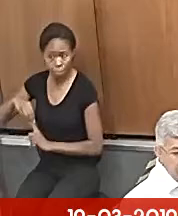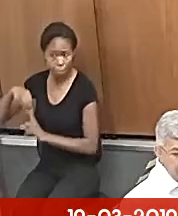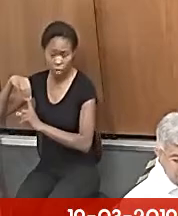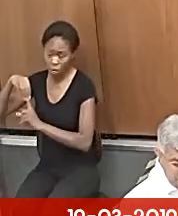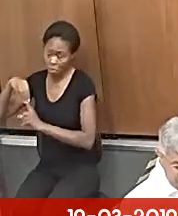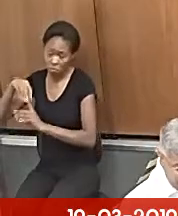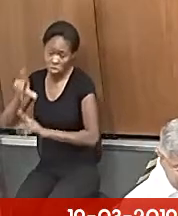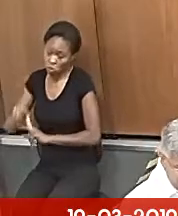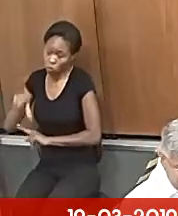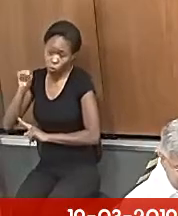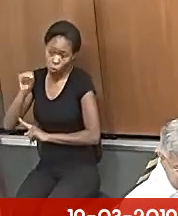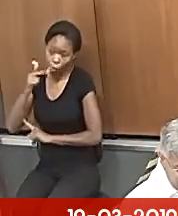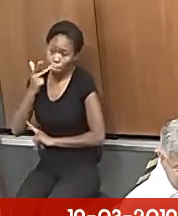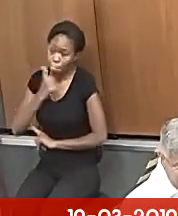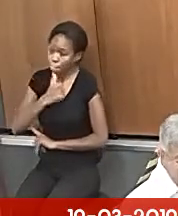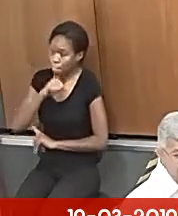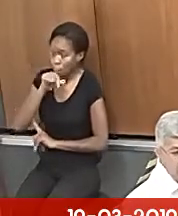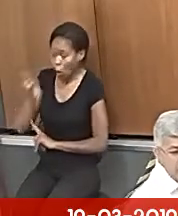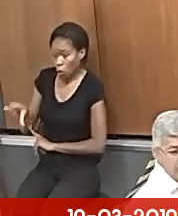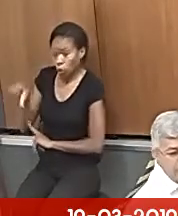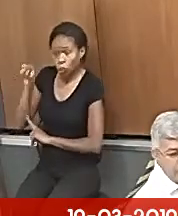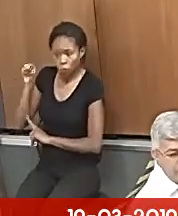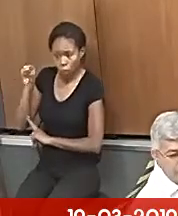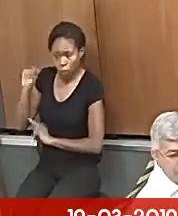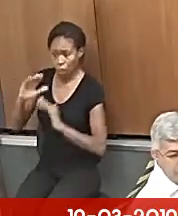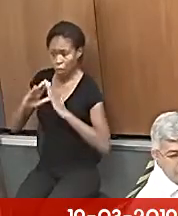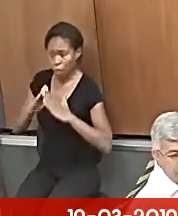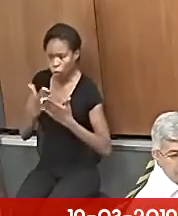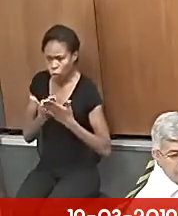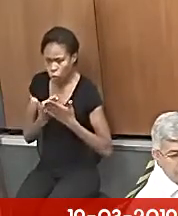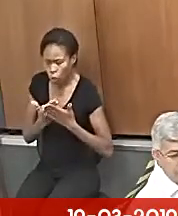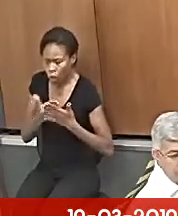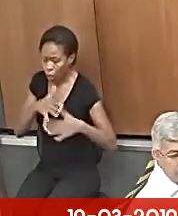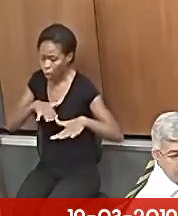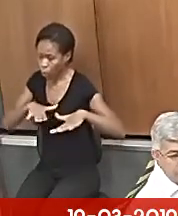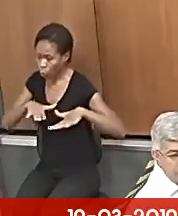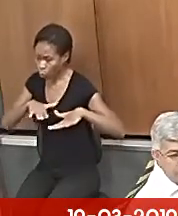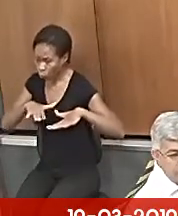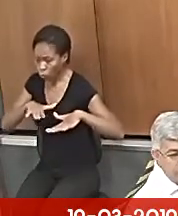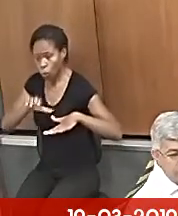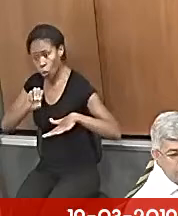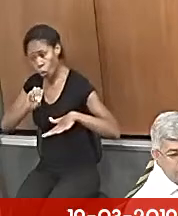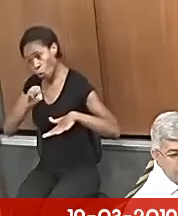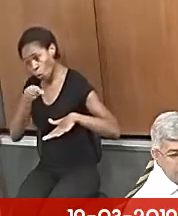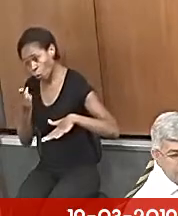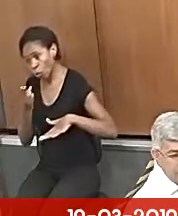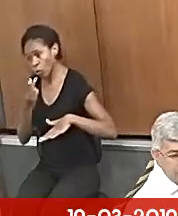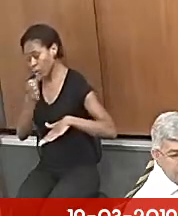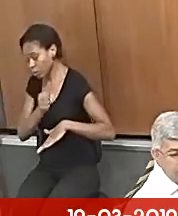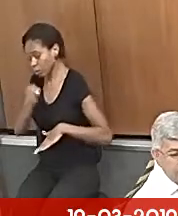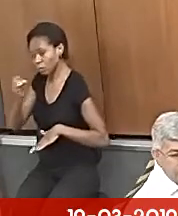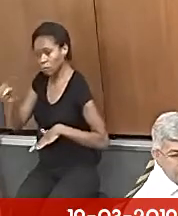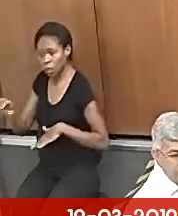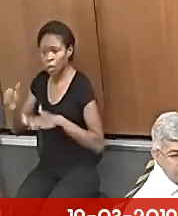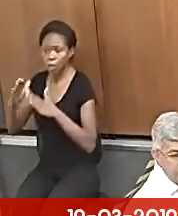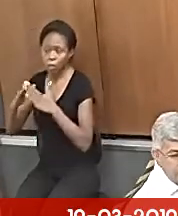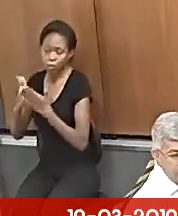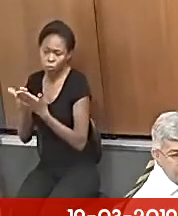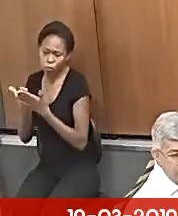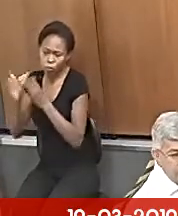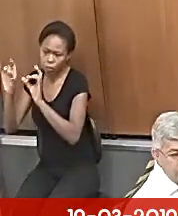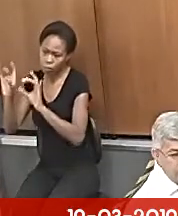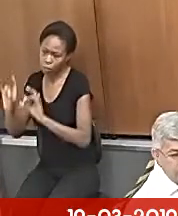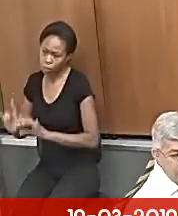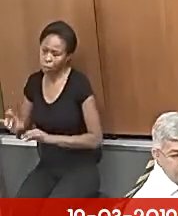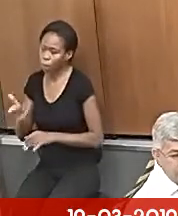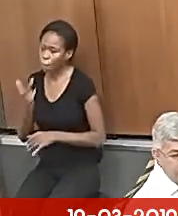têm o direito de optar quero deixar na escola comum ok quero levar para a escola especial é o direito dos